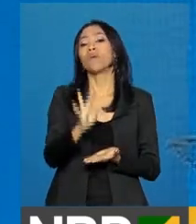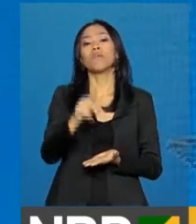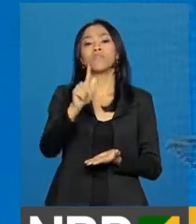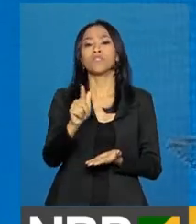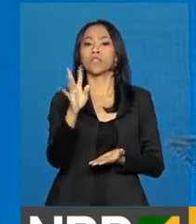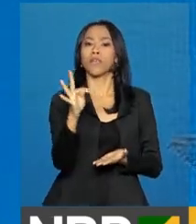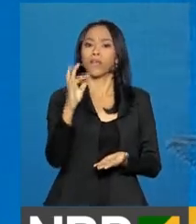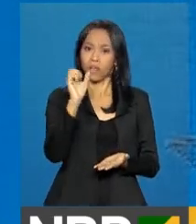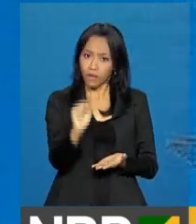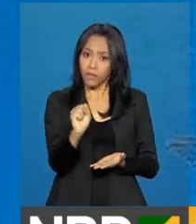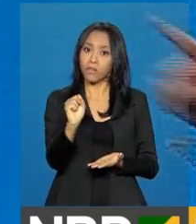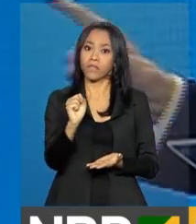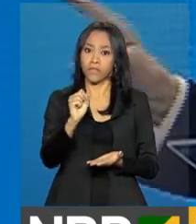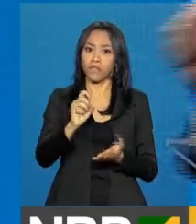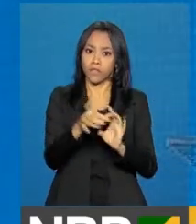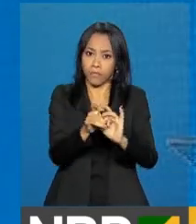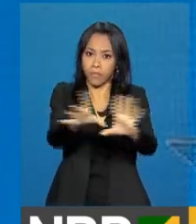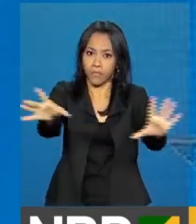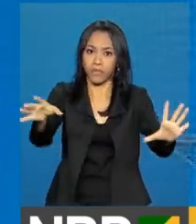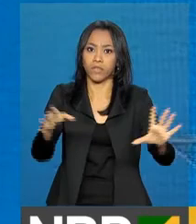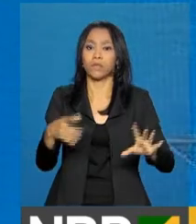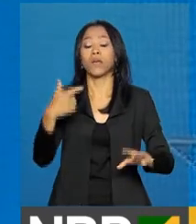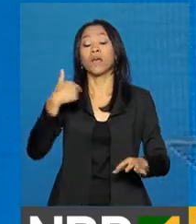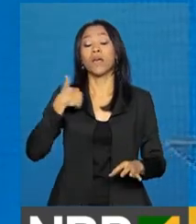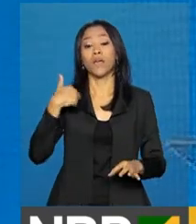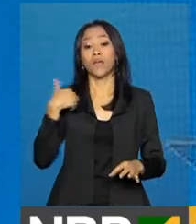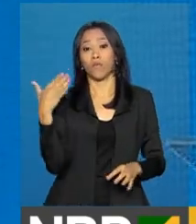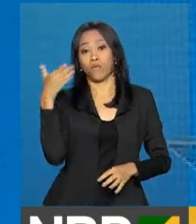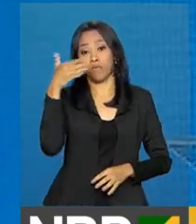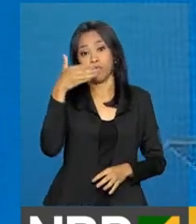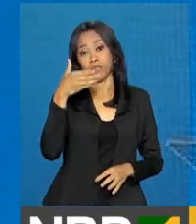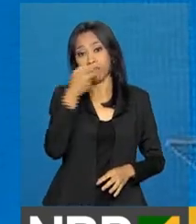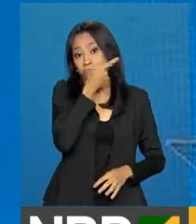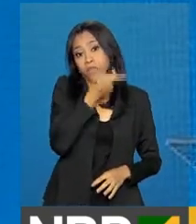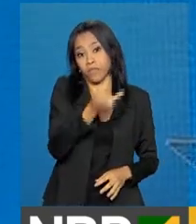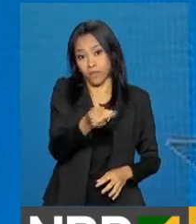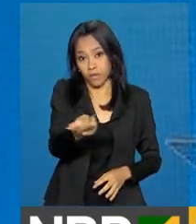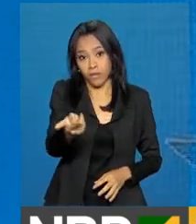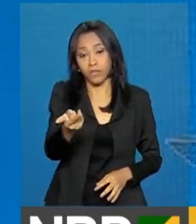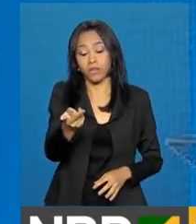que nós injetamos na economia. Eu cheguei a visitar momentos em que